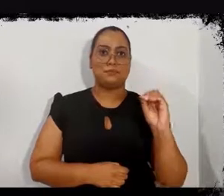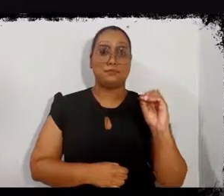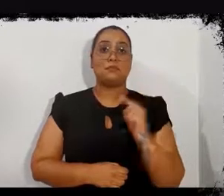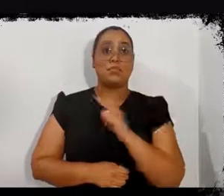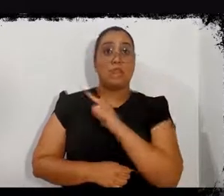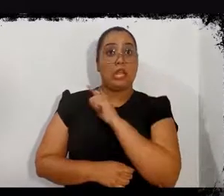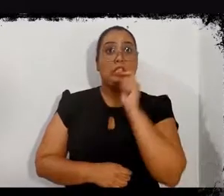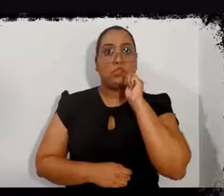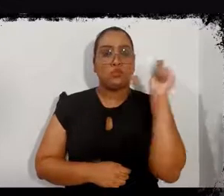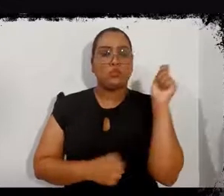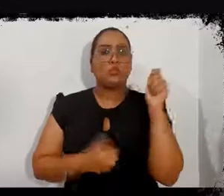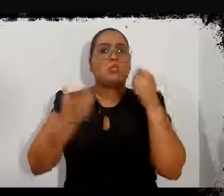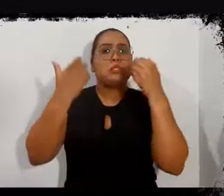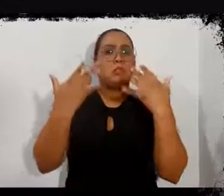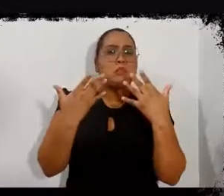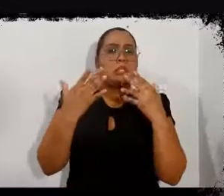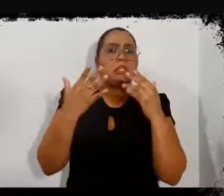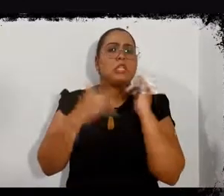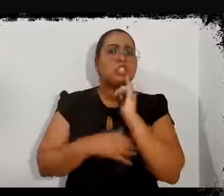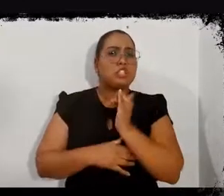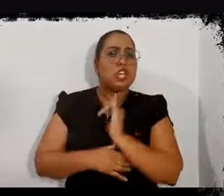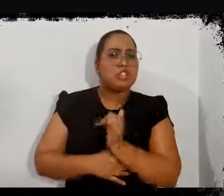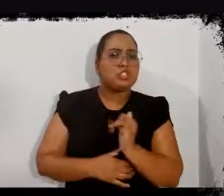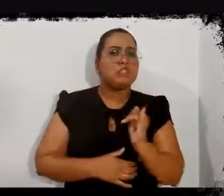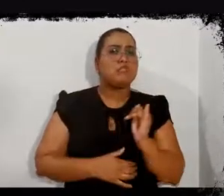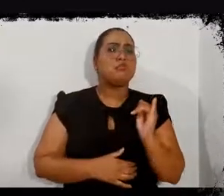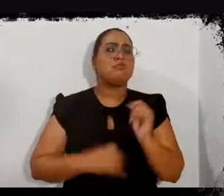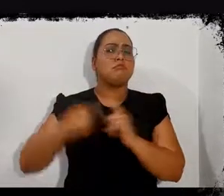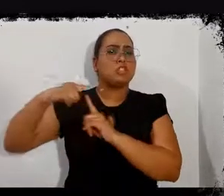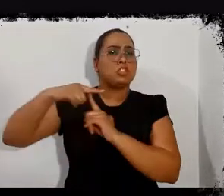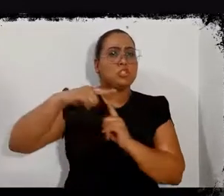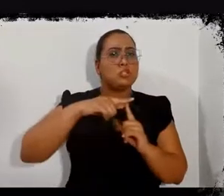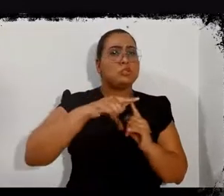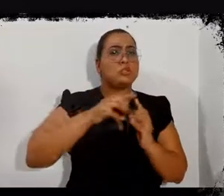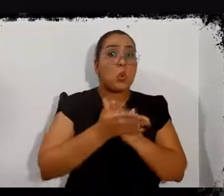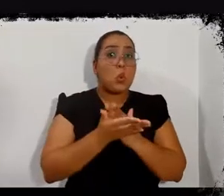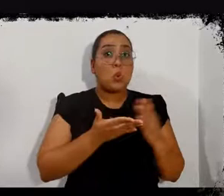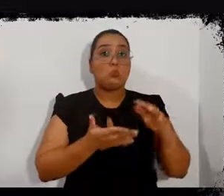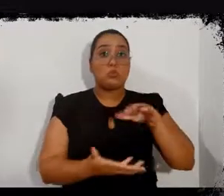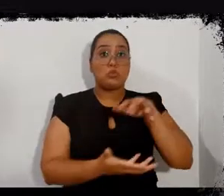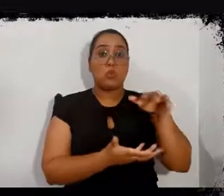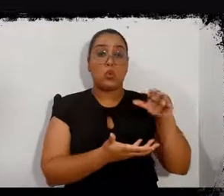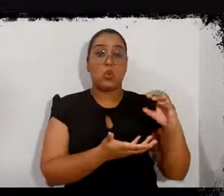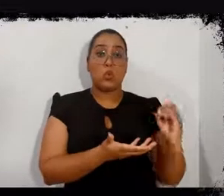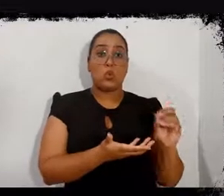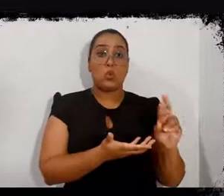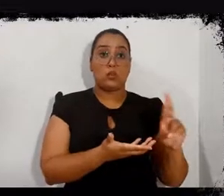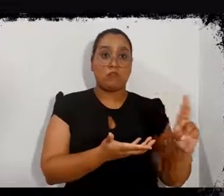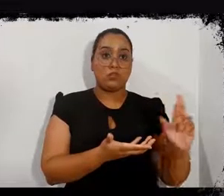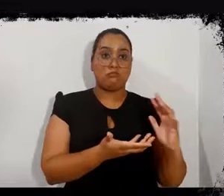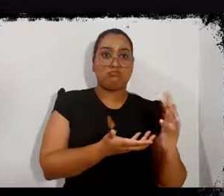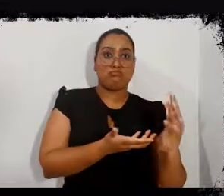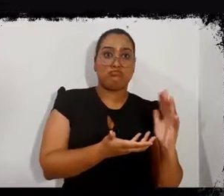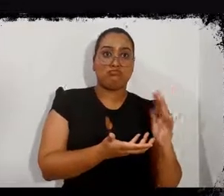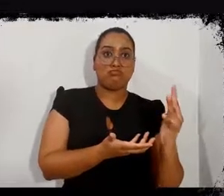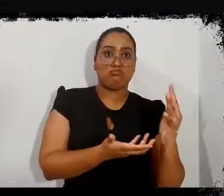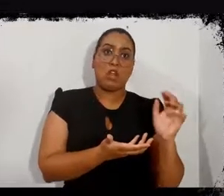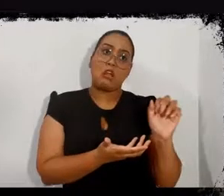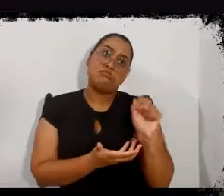narrativas teriam vindo do Oriente para a Europa e que seria